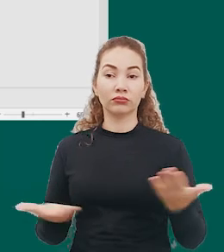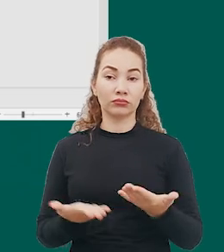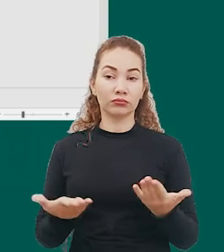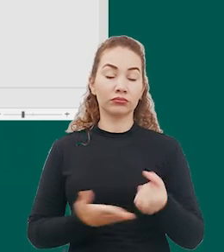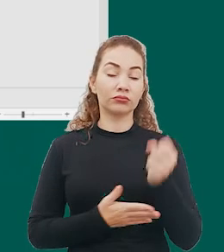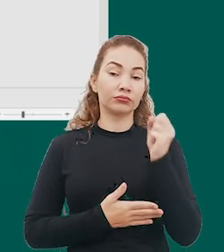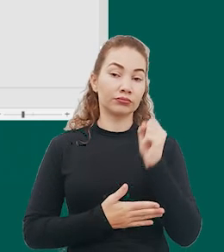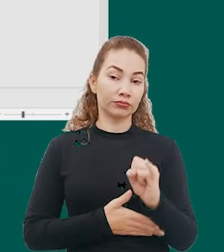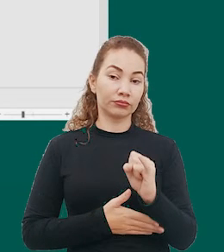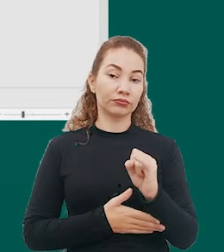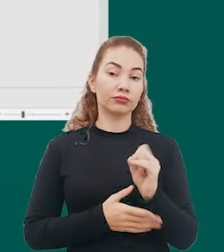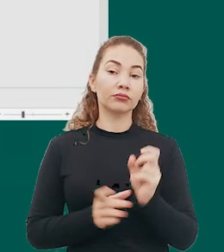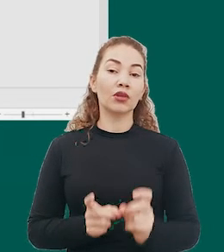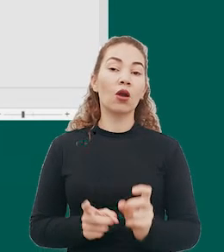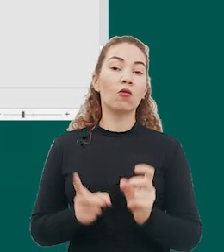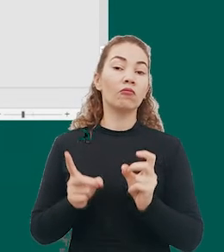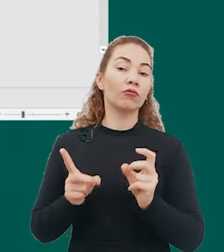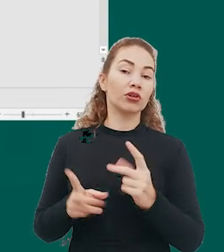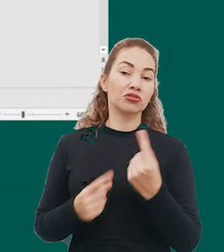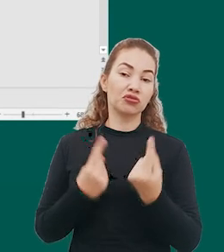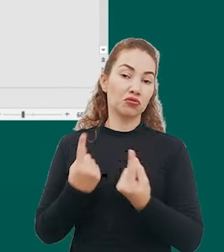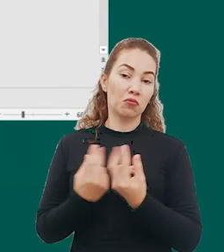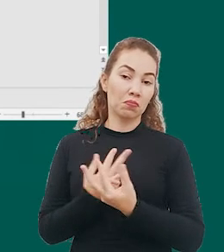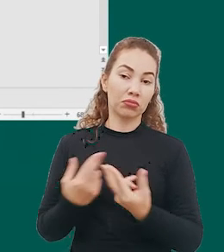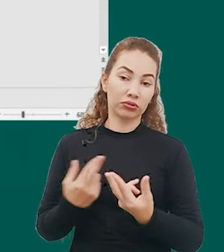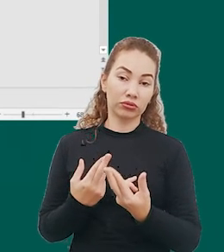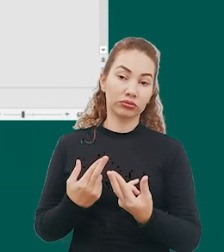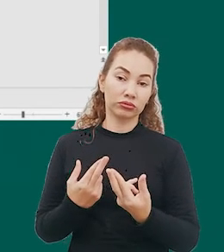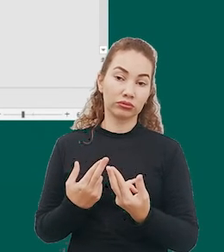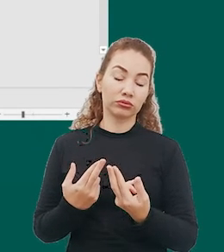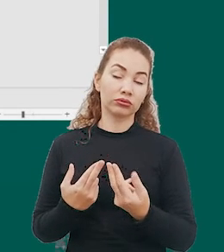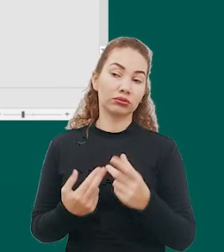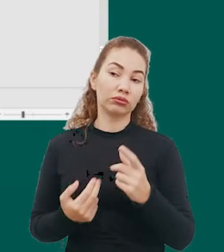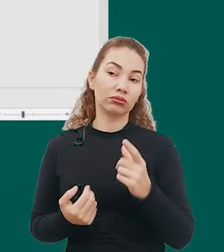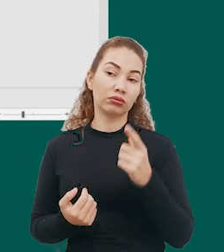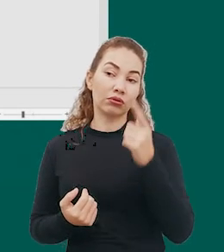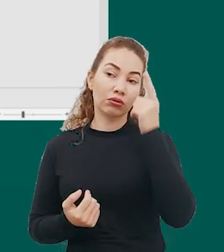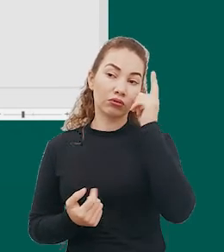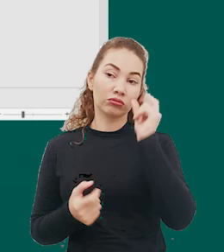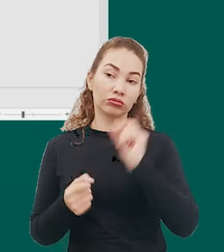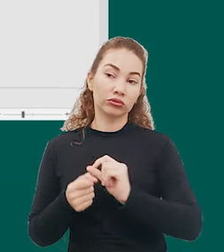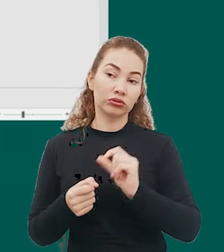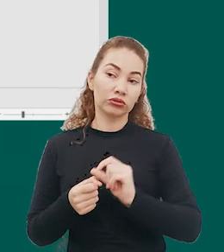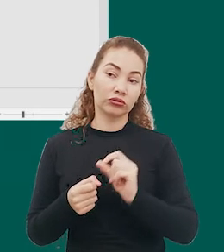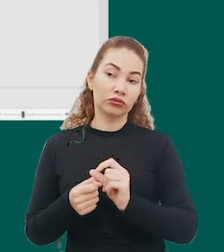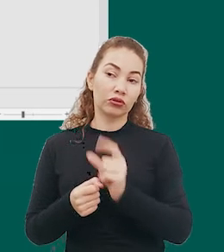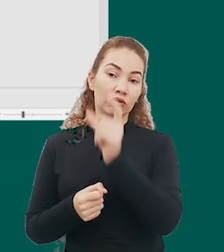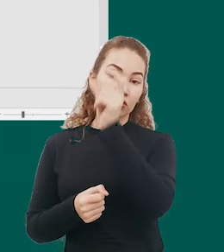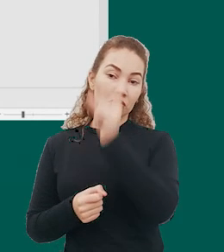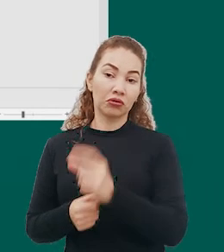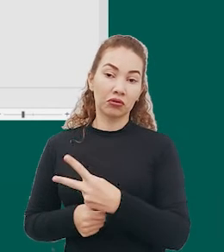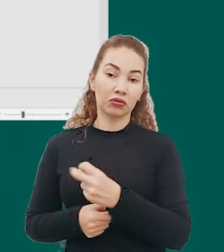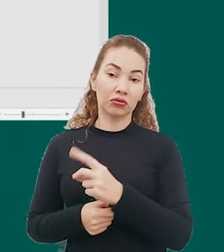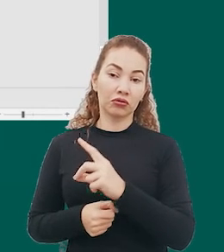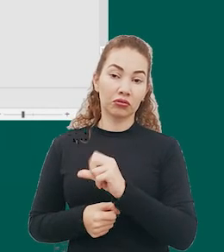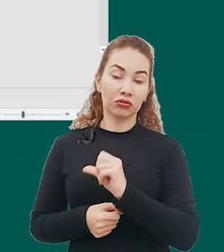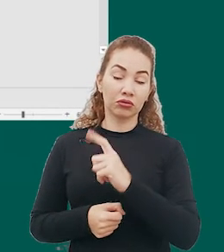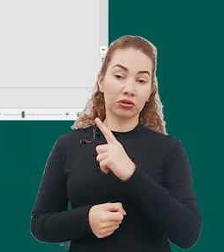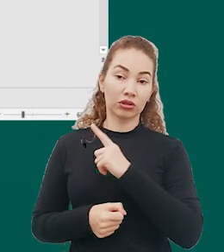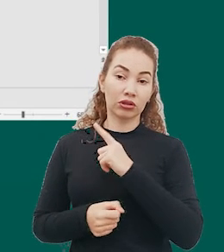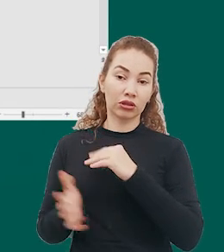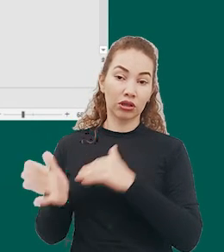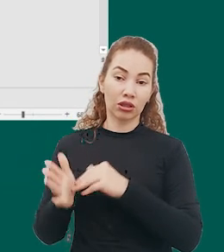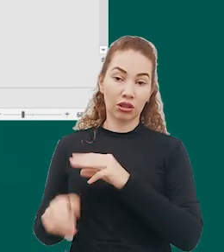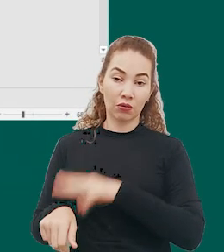Agora, se eu vendi um bem, eu então vou deixar a coluna de 2019 com os valores que eu tinha até